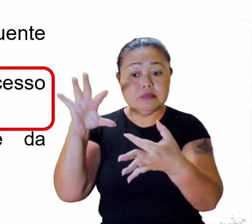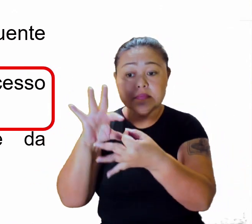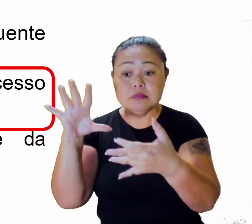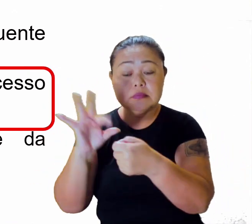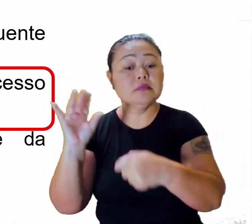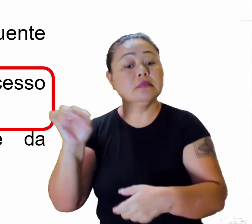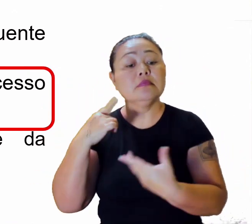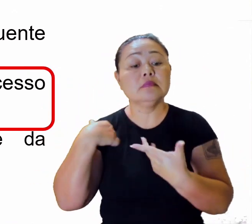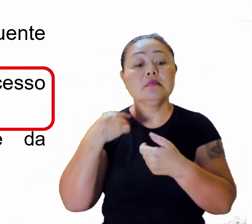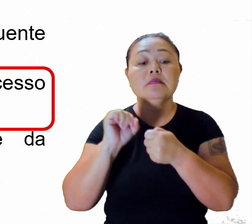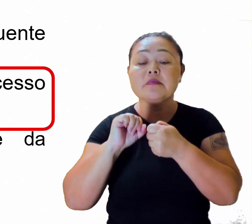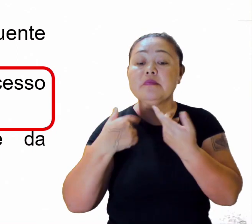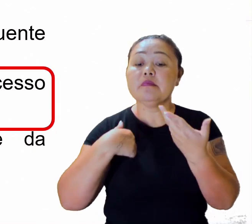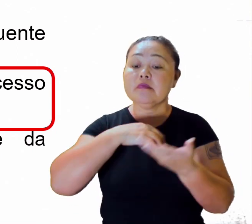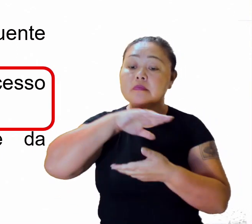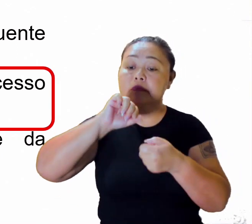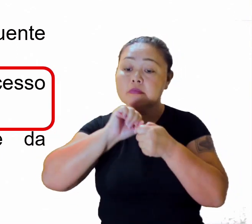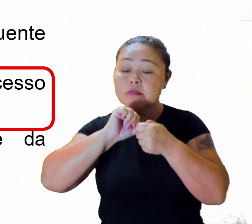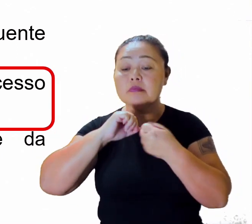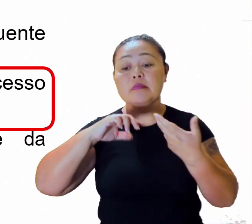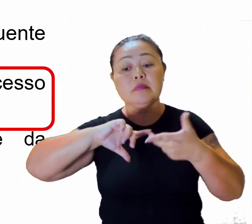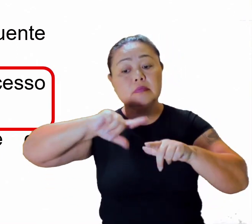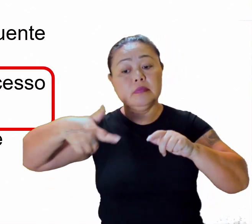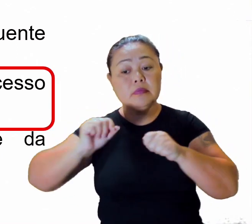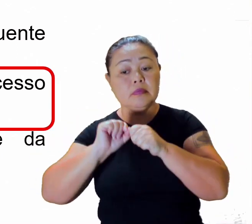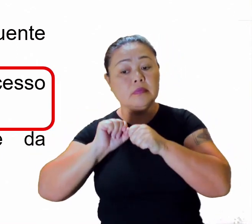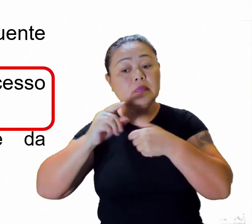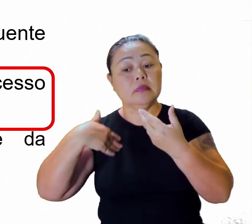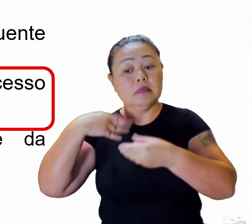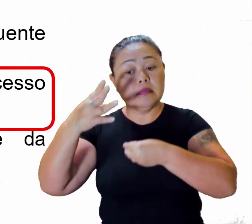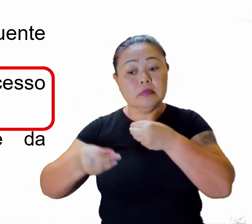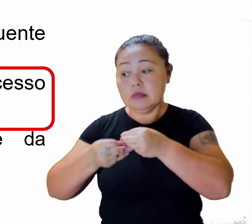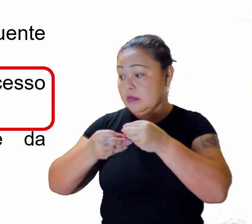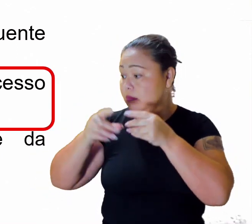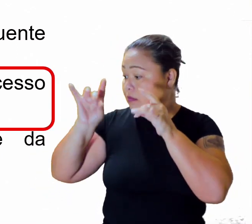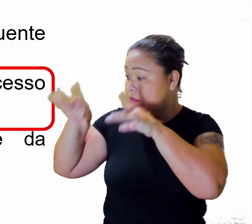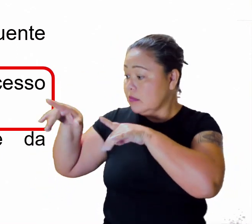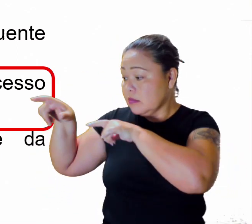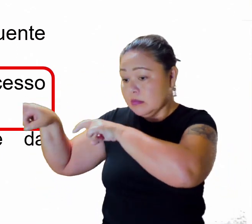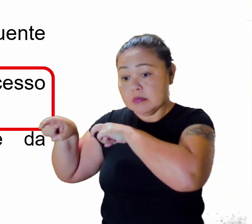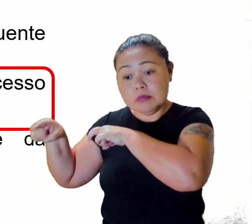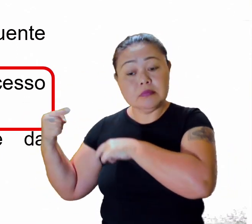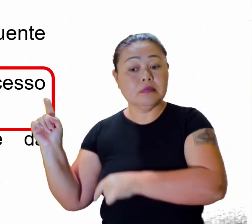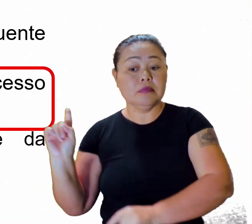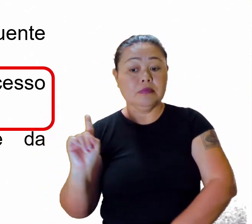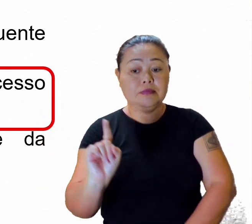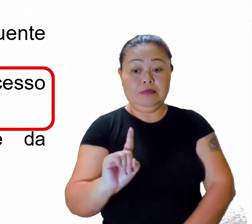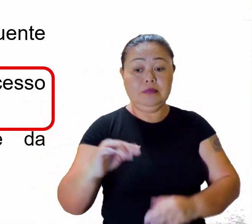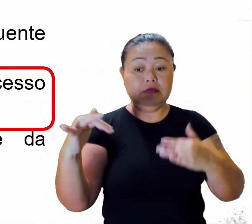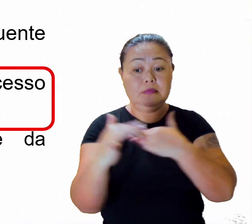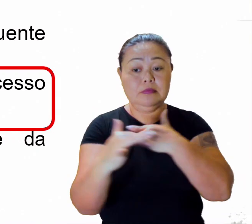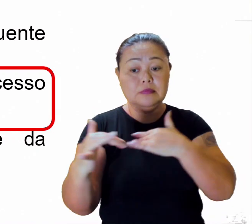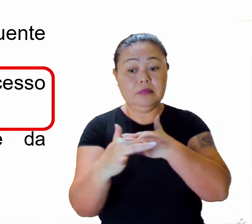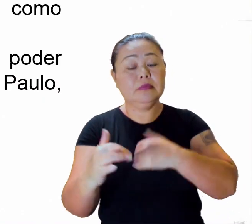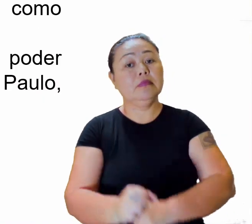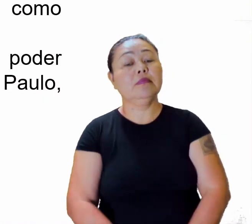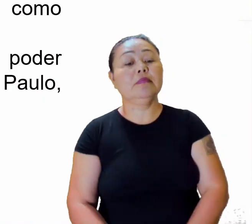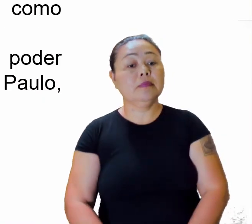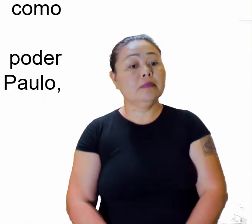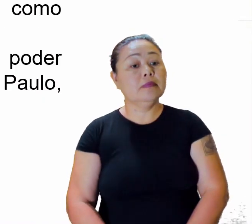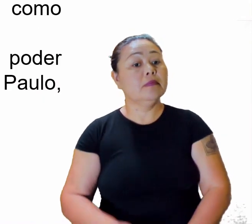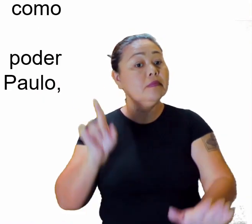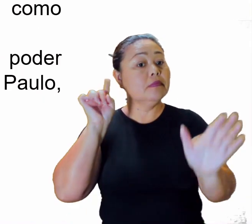quê? A mecanização moderna que contribuiu para a saída do homem do campo. Perfeito. Certo? Vamos